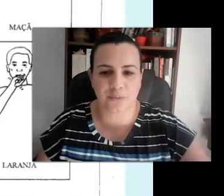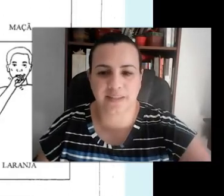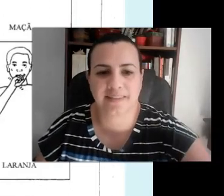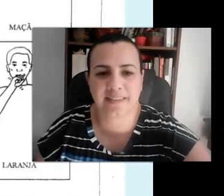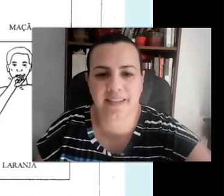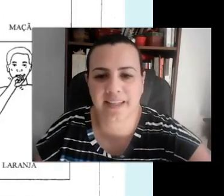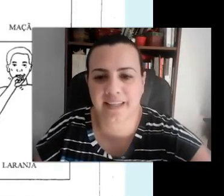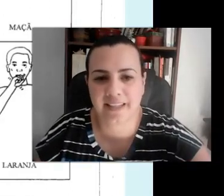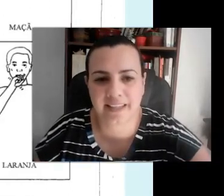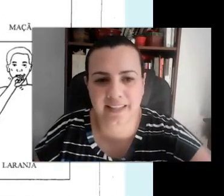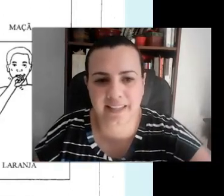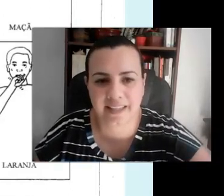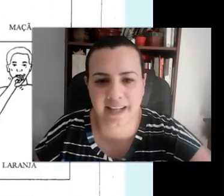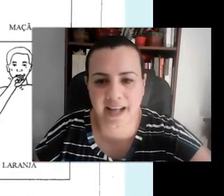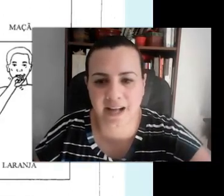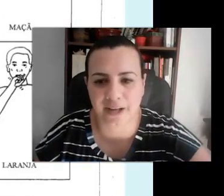vendo as frutas